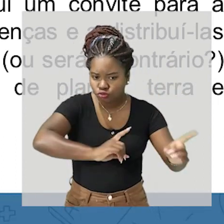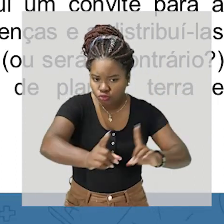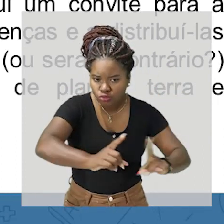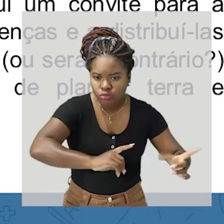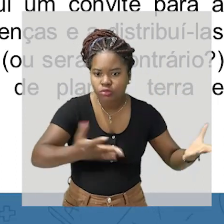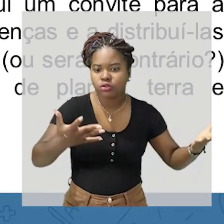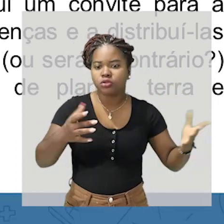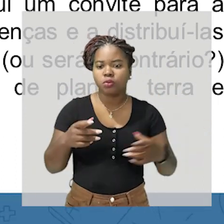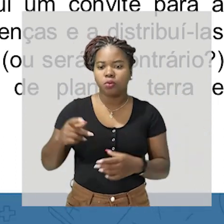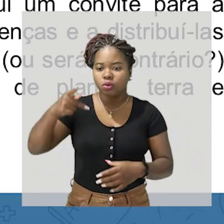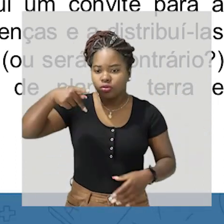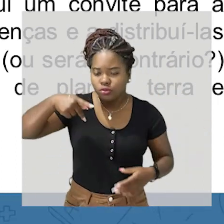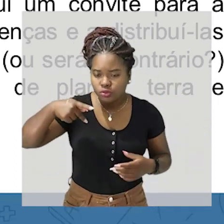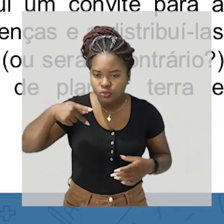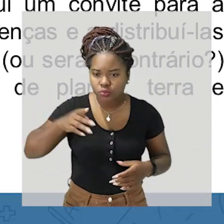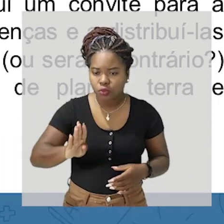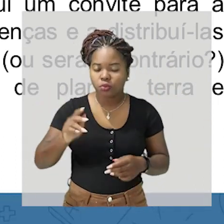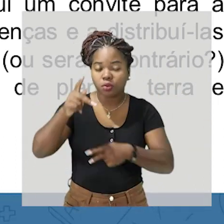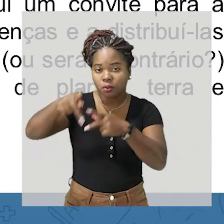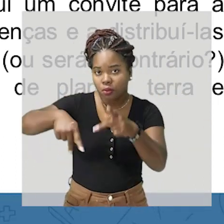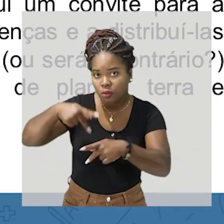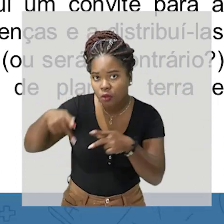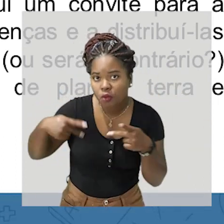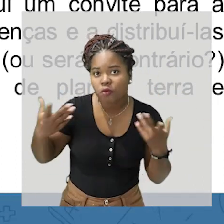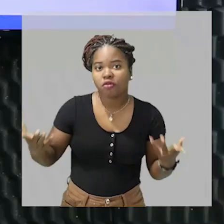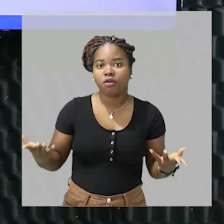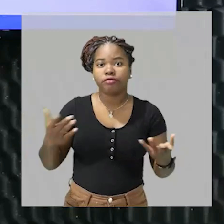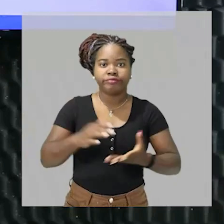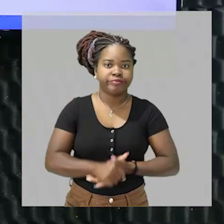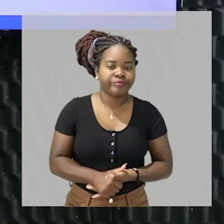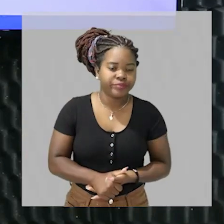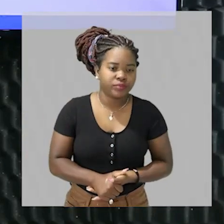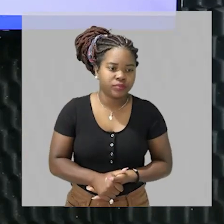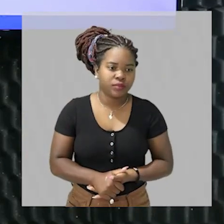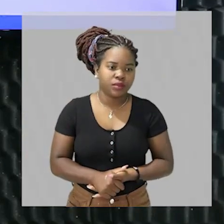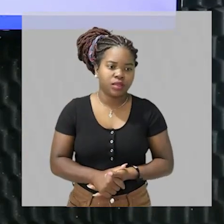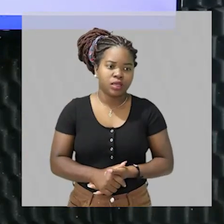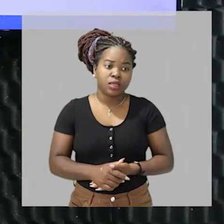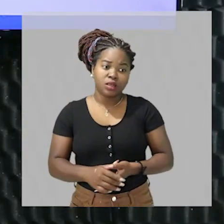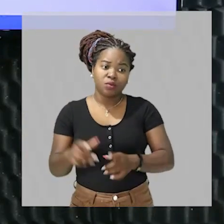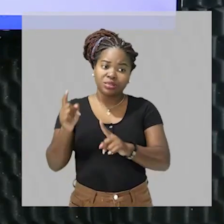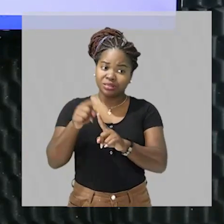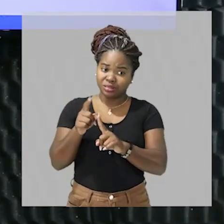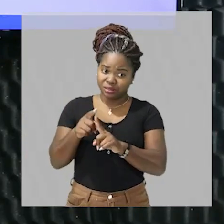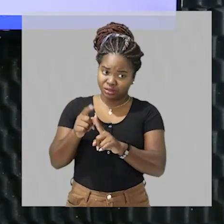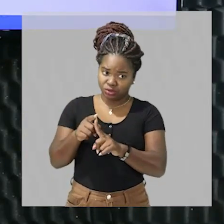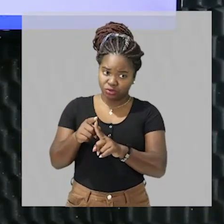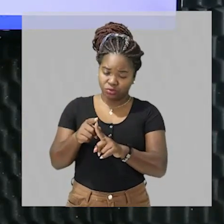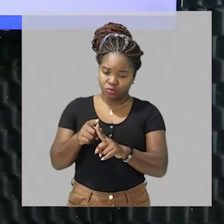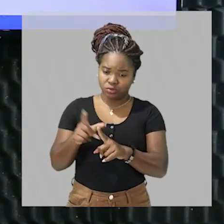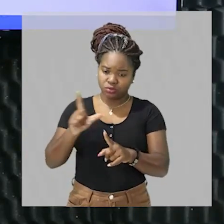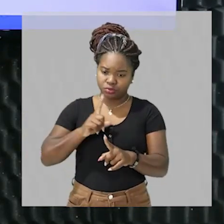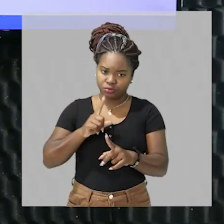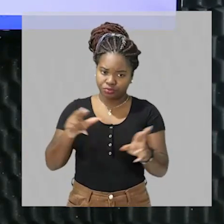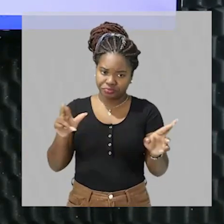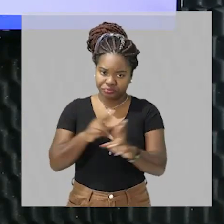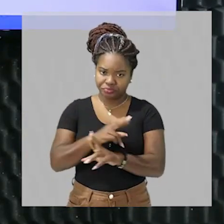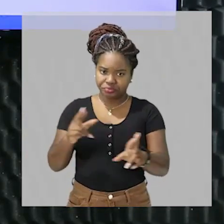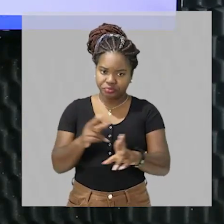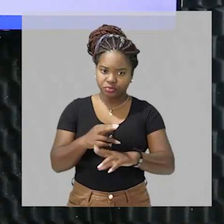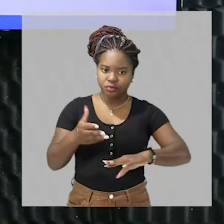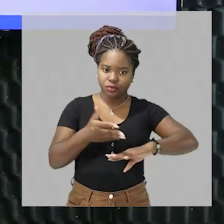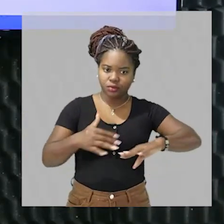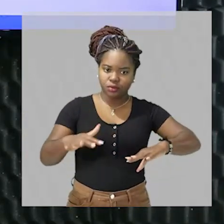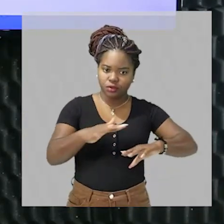de mecanismos diferentes. E aí, a intervenção que a gente vai ver na questão agora, que faz parte da arte contemporânea, que faz parte